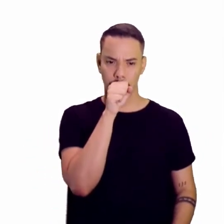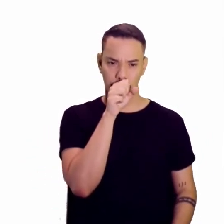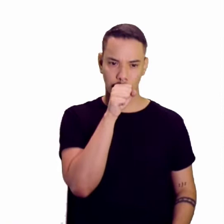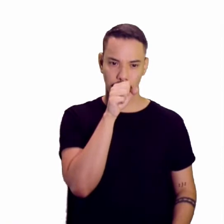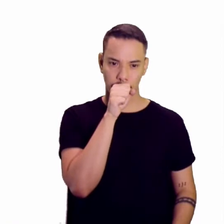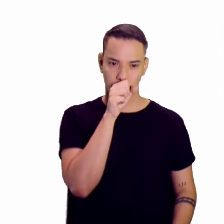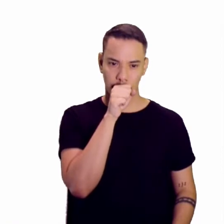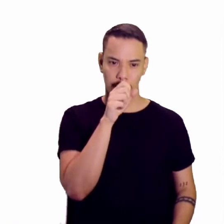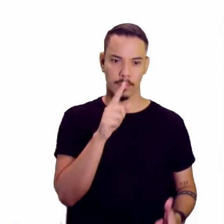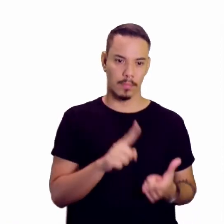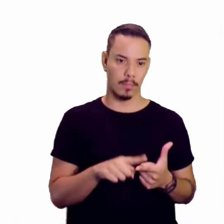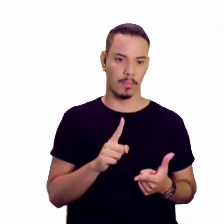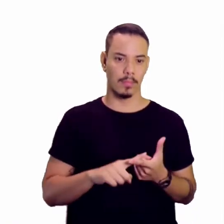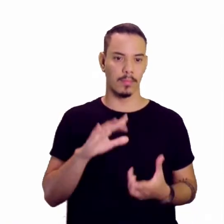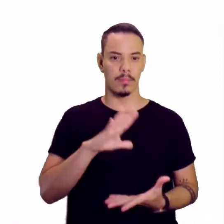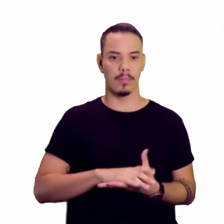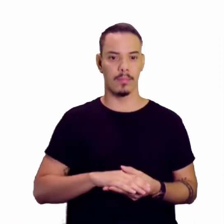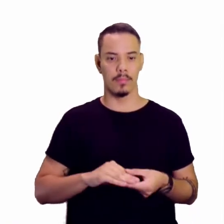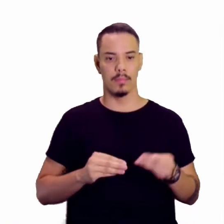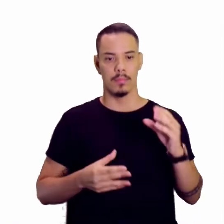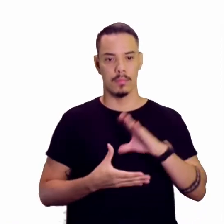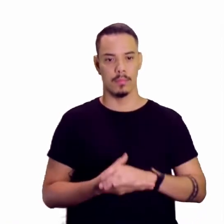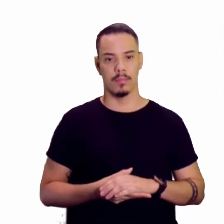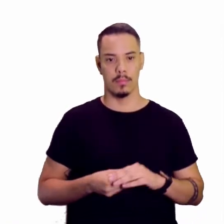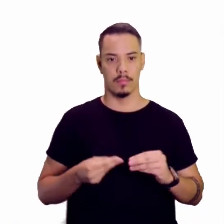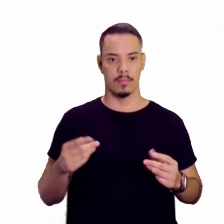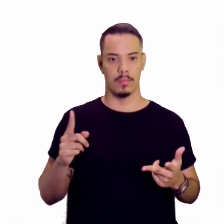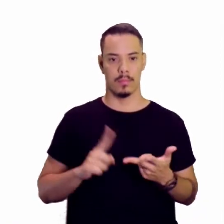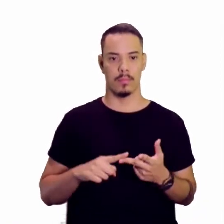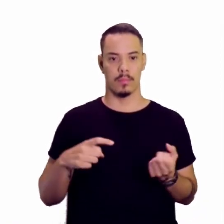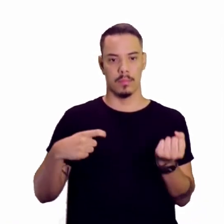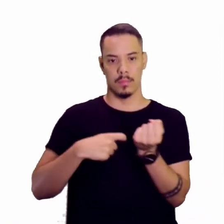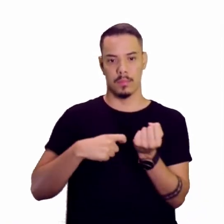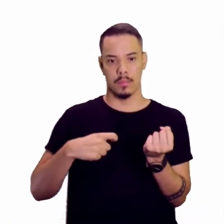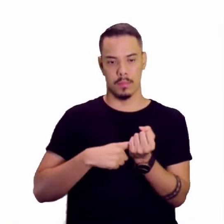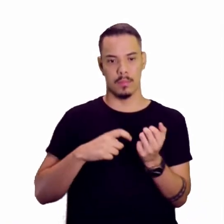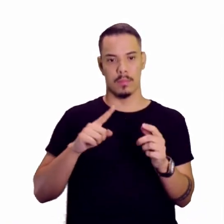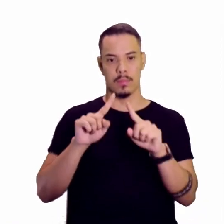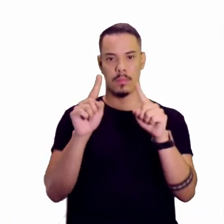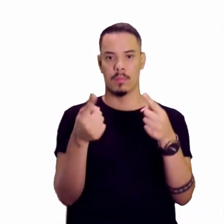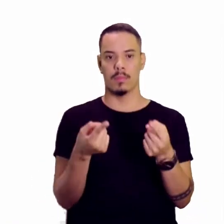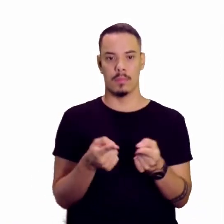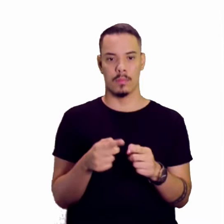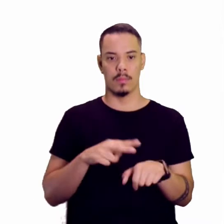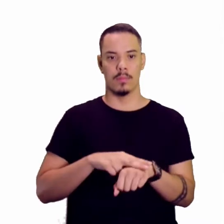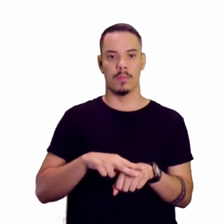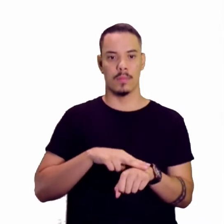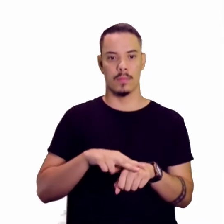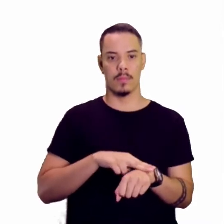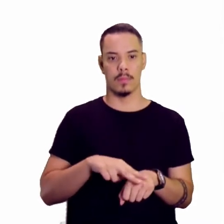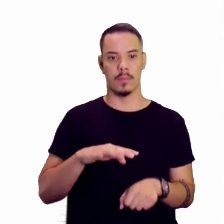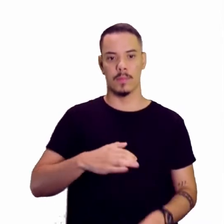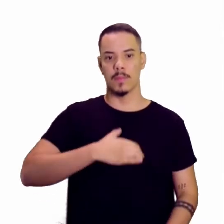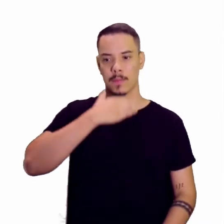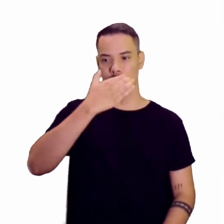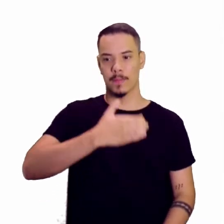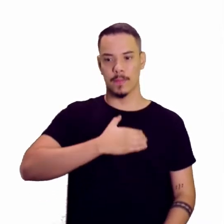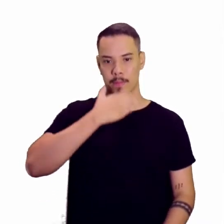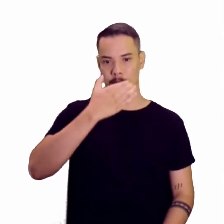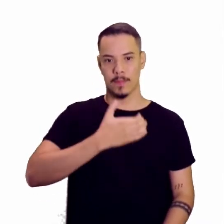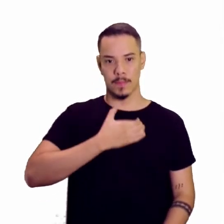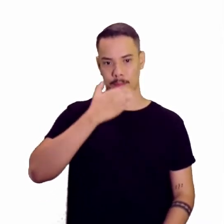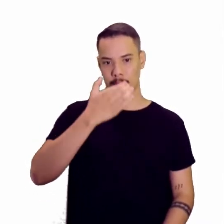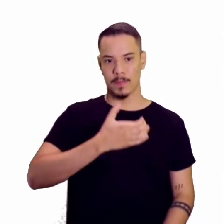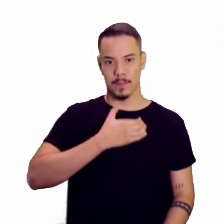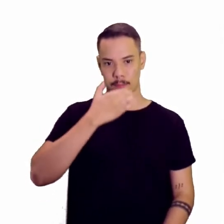todas as frutas, não. Mamão, maracujá. Caju ali parece, não pera, sei. maçã. Maçã. Aí você vê como é que é astronauta, né? Eu achei que